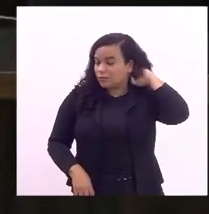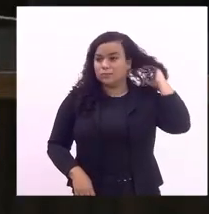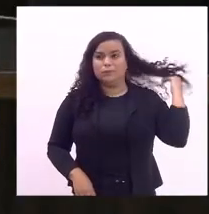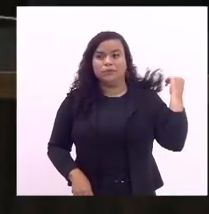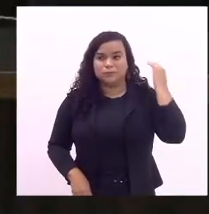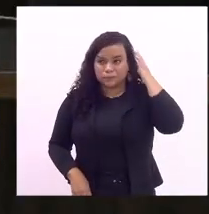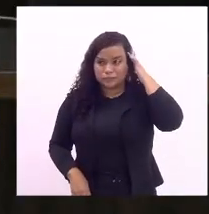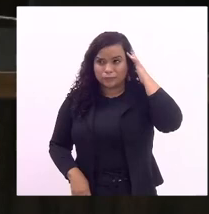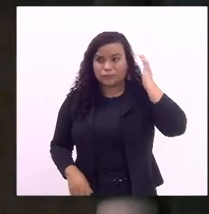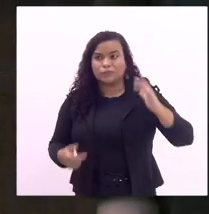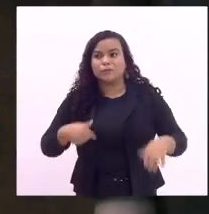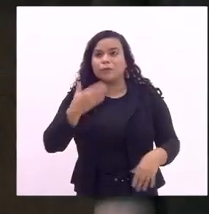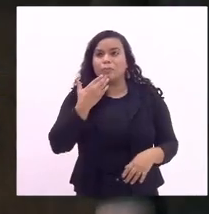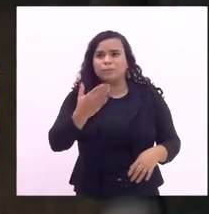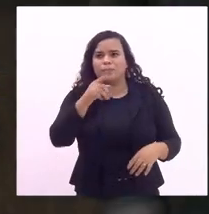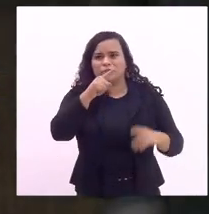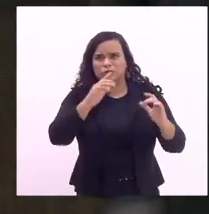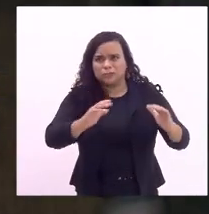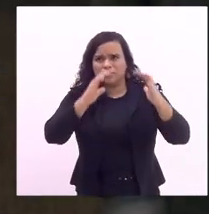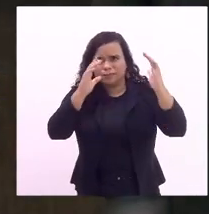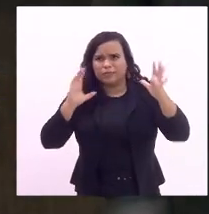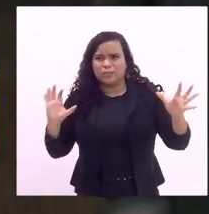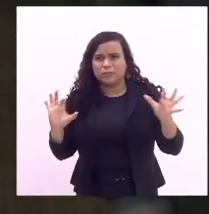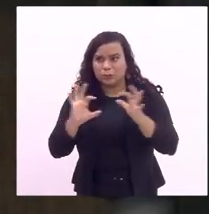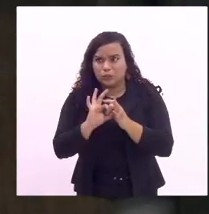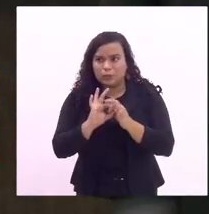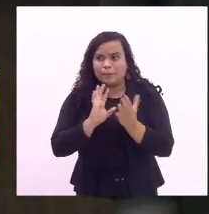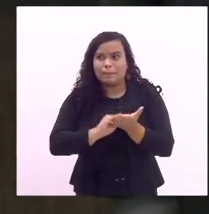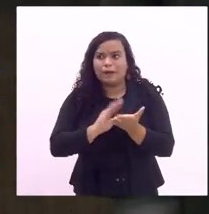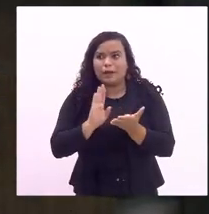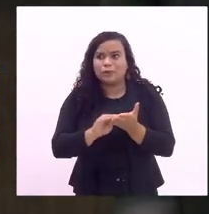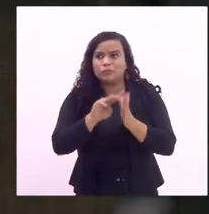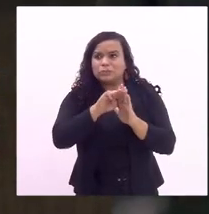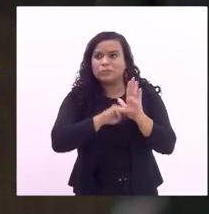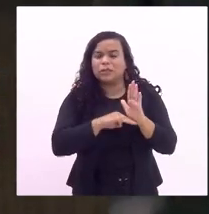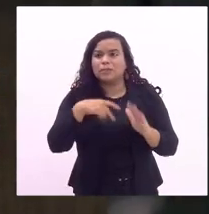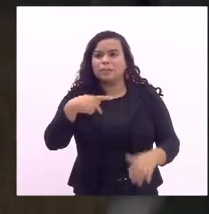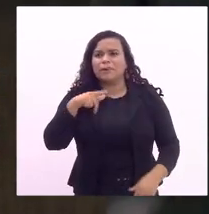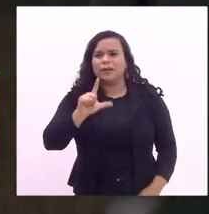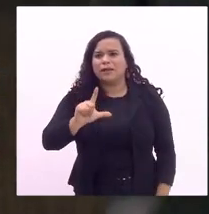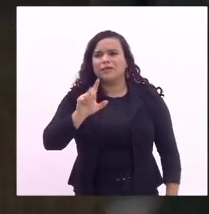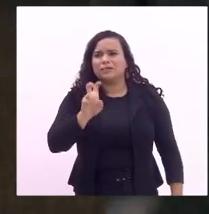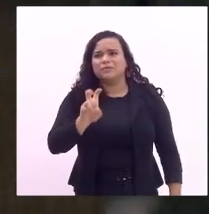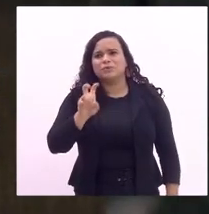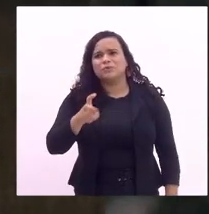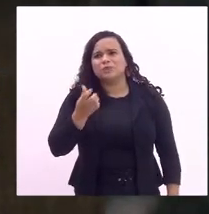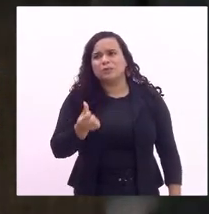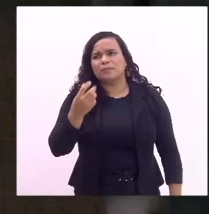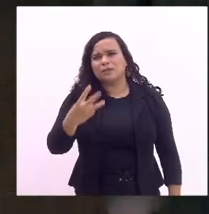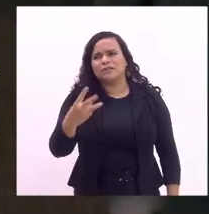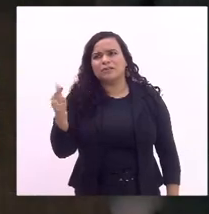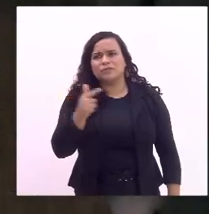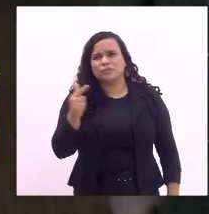Eu vou pedir, Vossa Excelência, que possa incluir na pauta o PL 5563-22 e